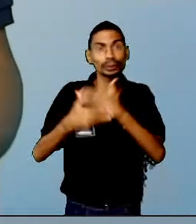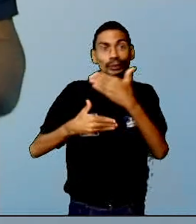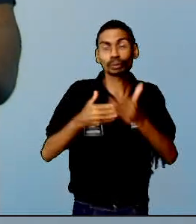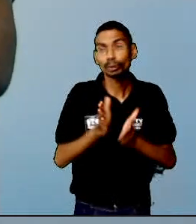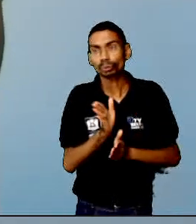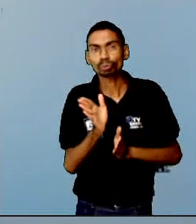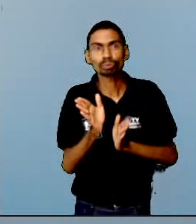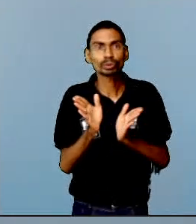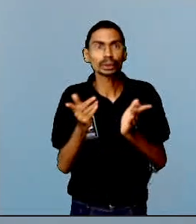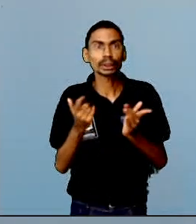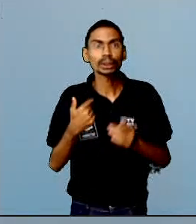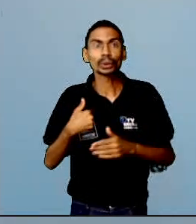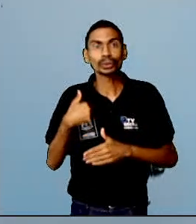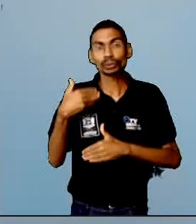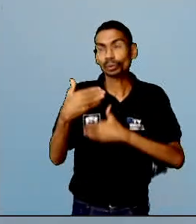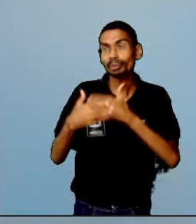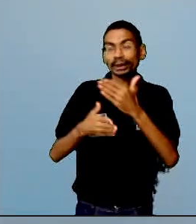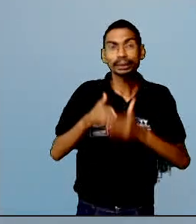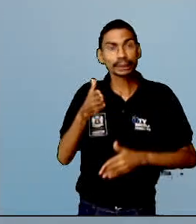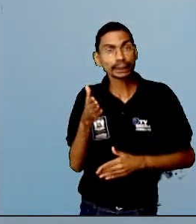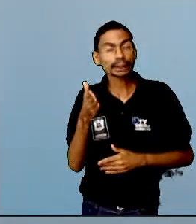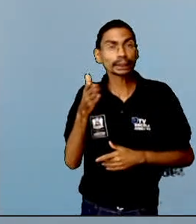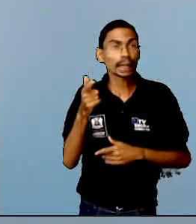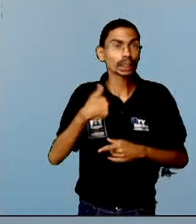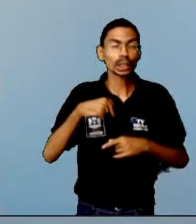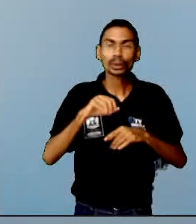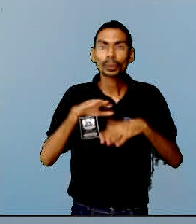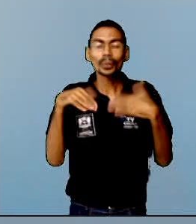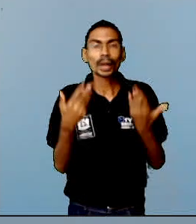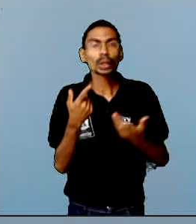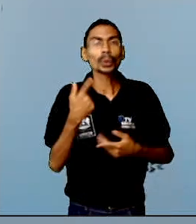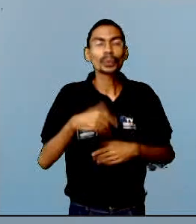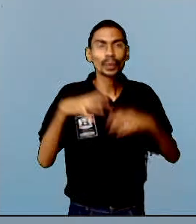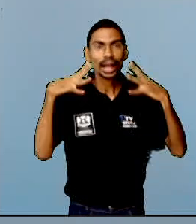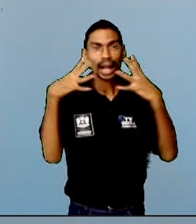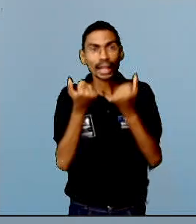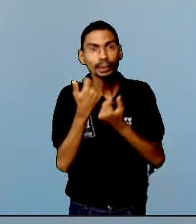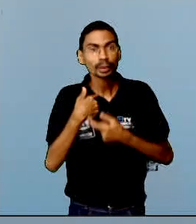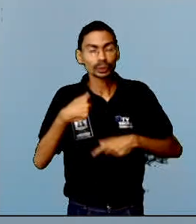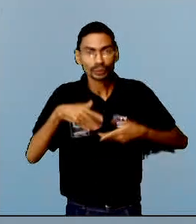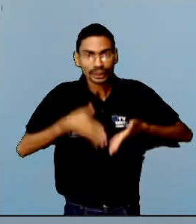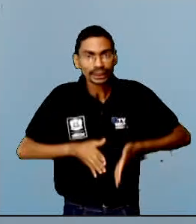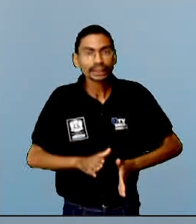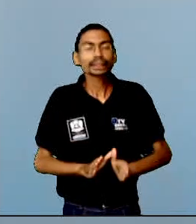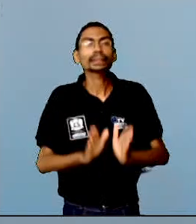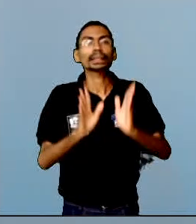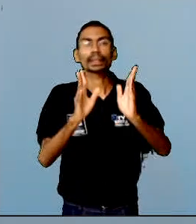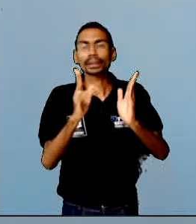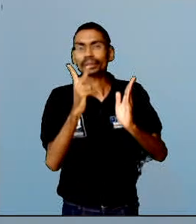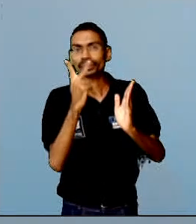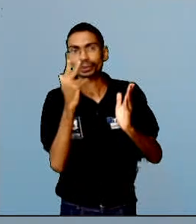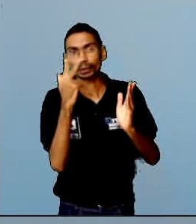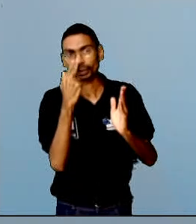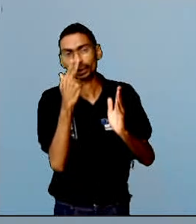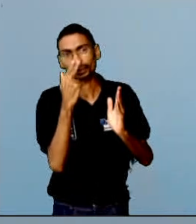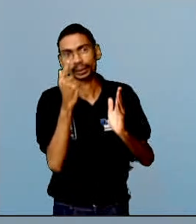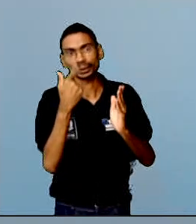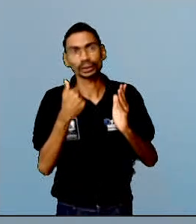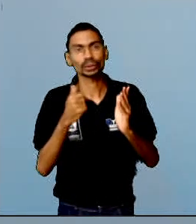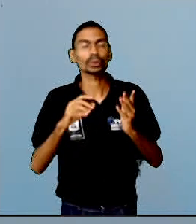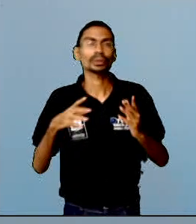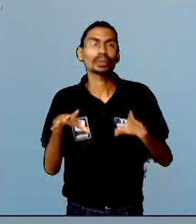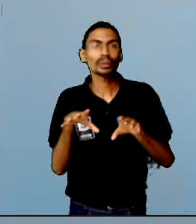indireto. O desenvolvimento indireto acontece quando o animal ele nasce da mesma forma como está na sua